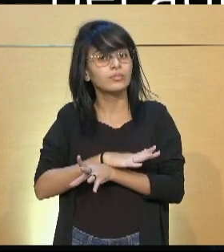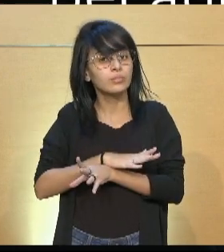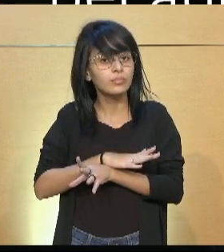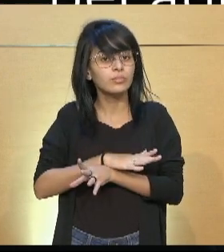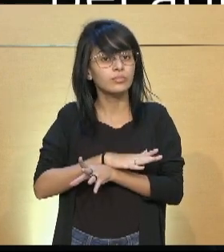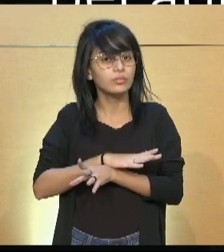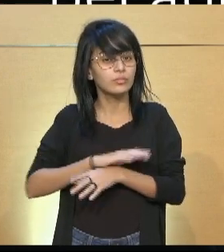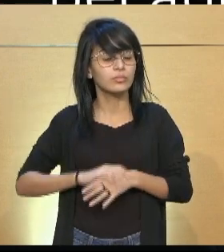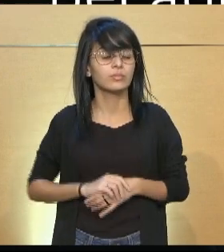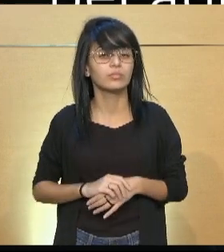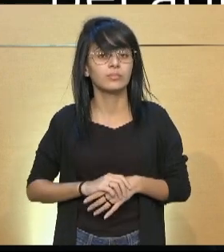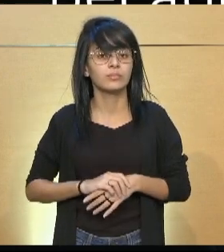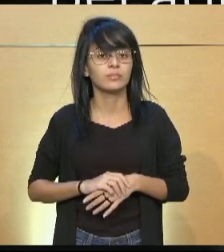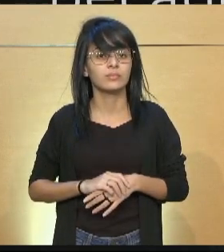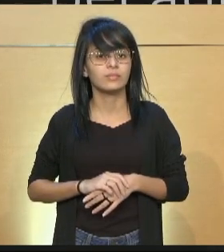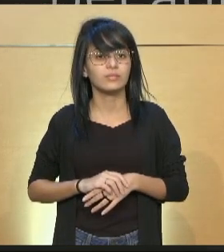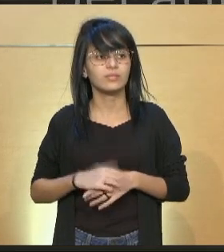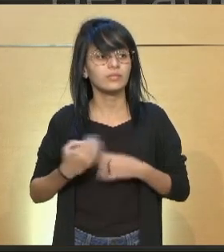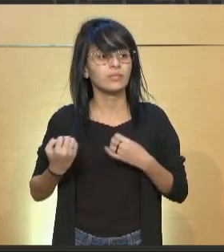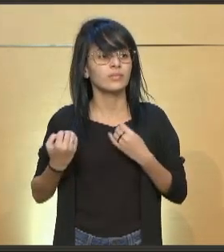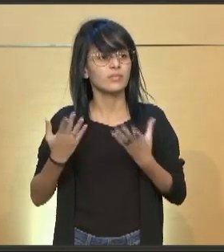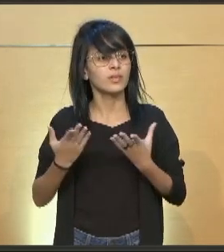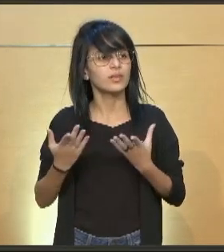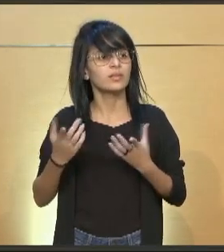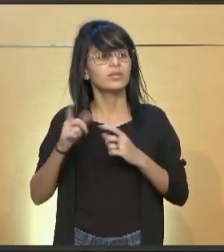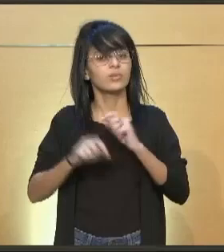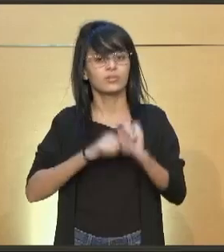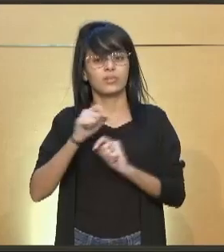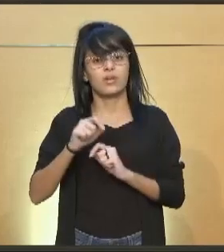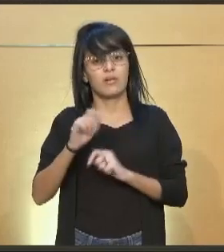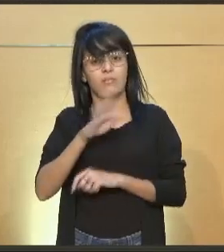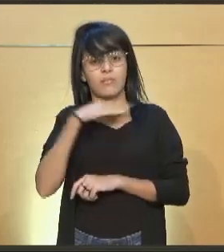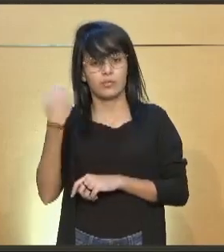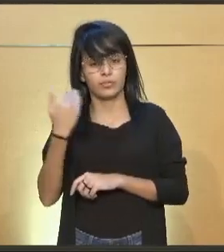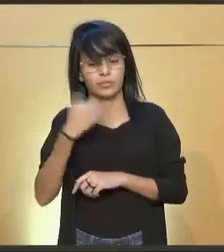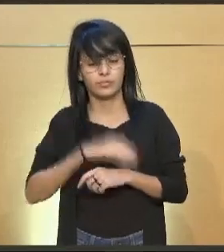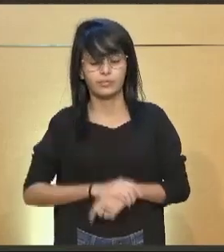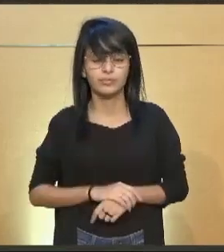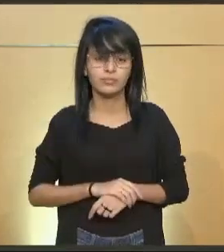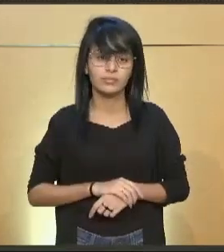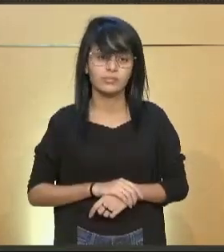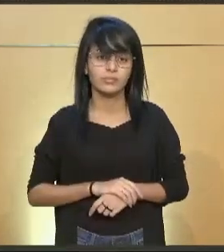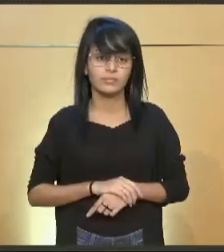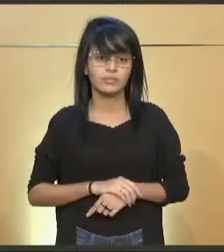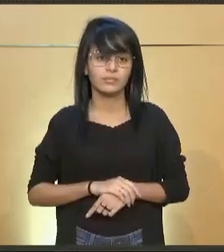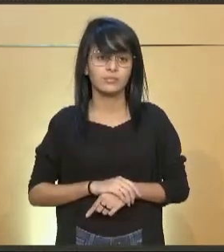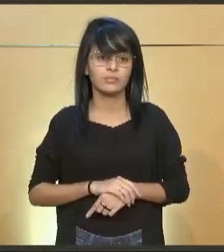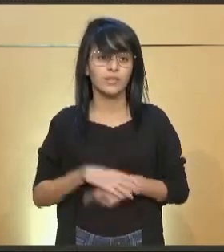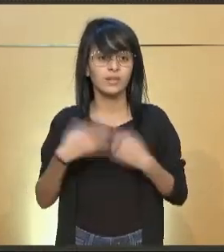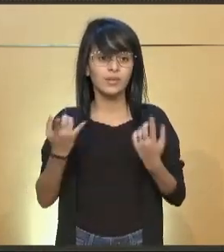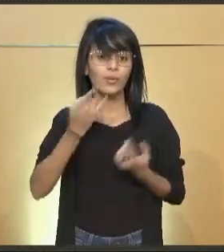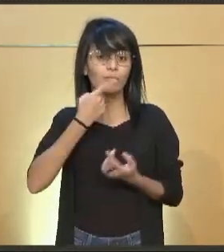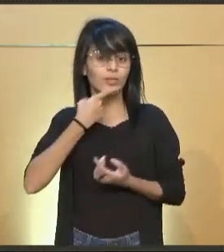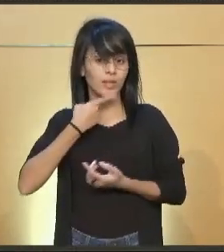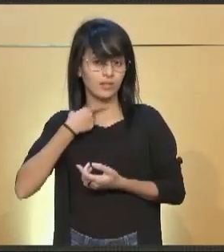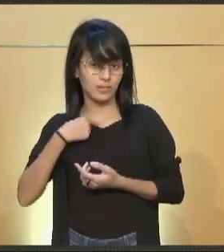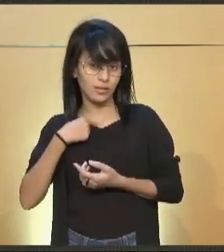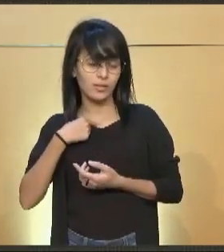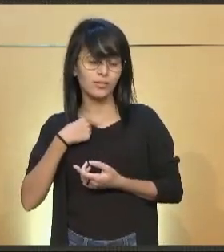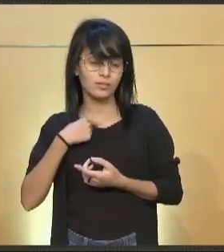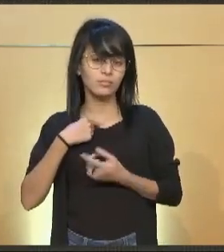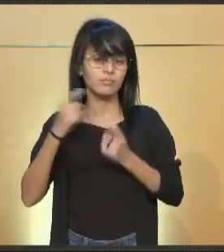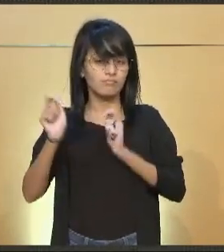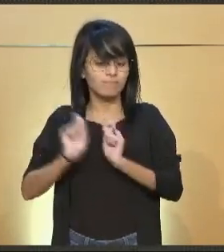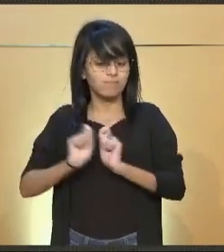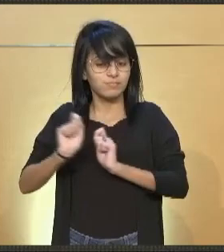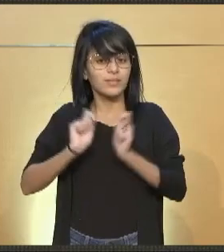si, faz nascer a morte. Então, o desejo pode ser